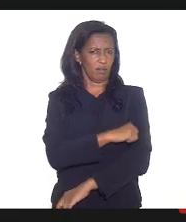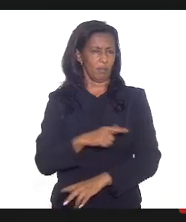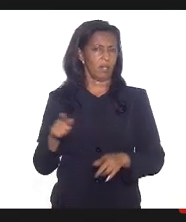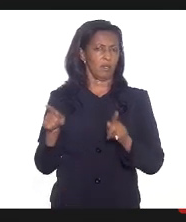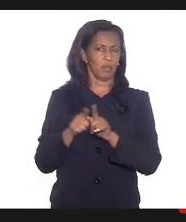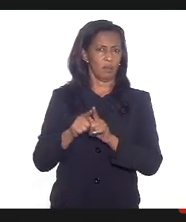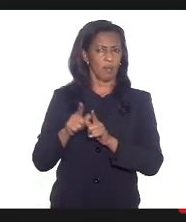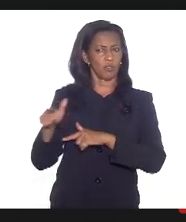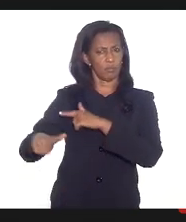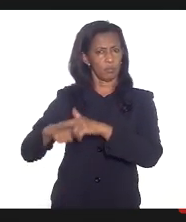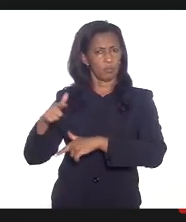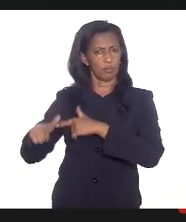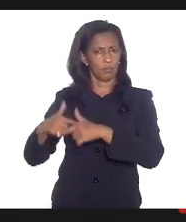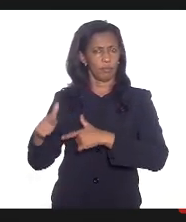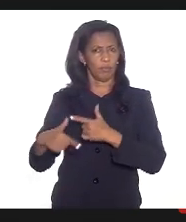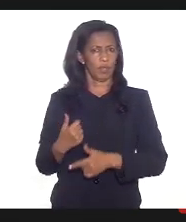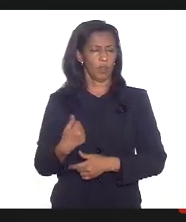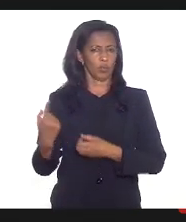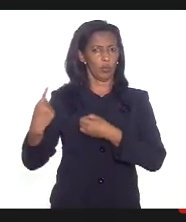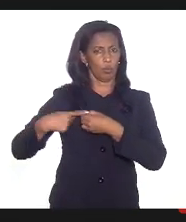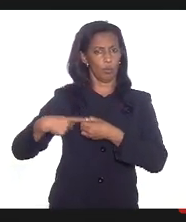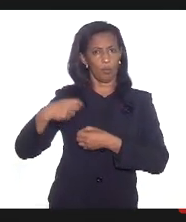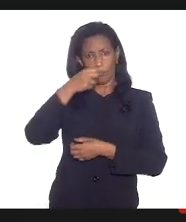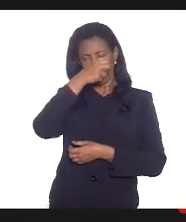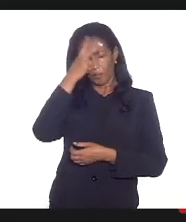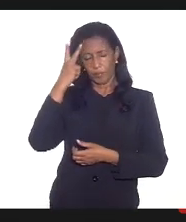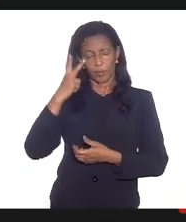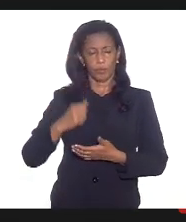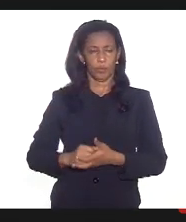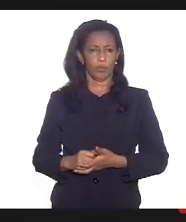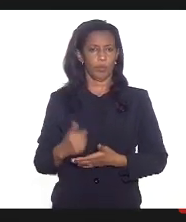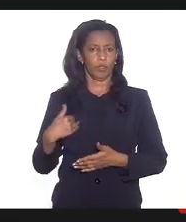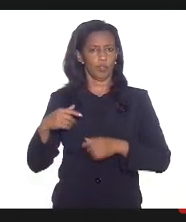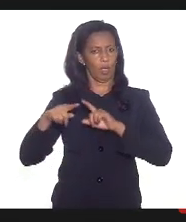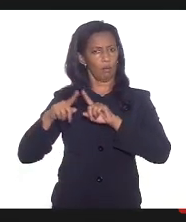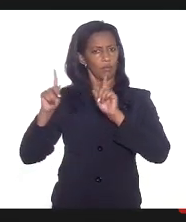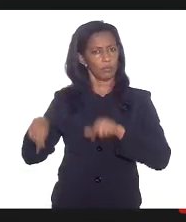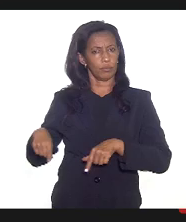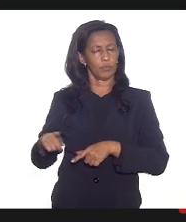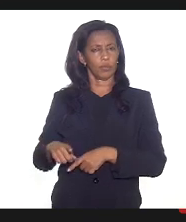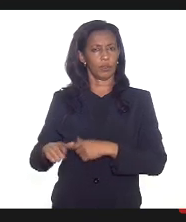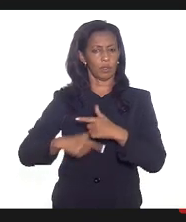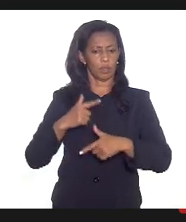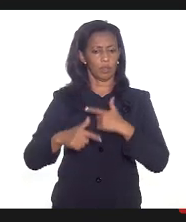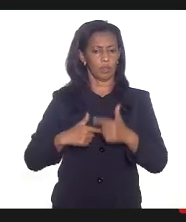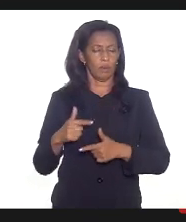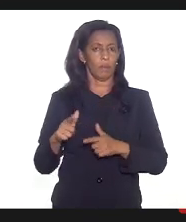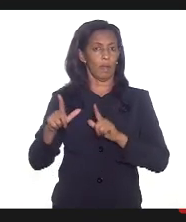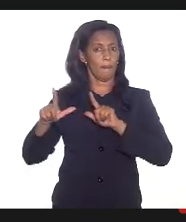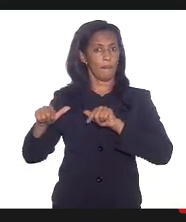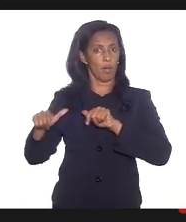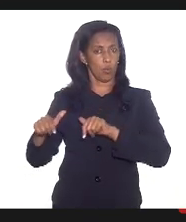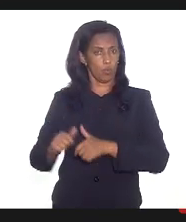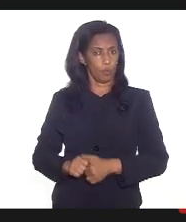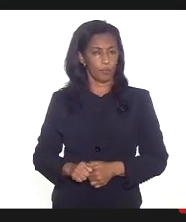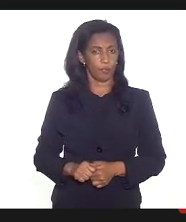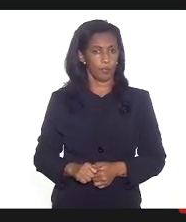da ponta eu sou do município do Rio de Janeiro funcionária pública e trabalhava em Bangu